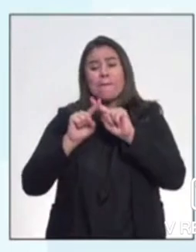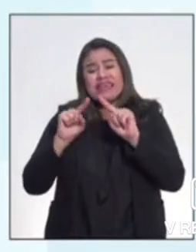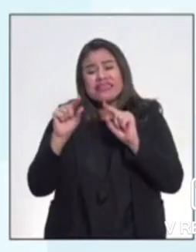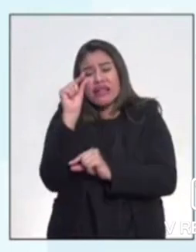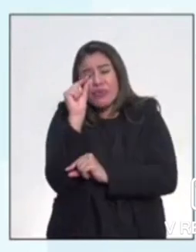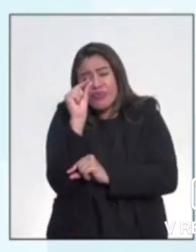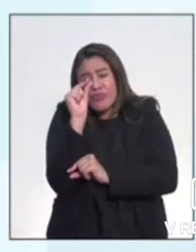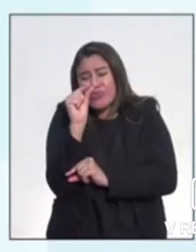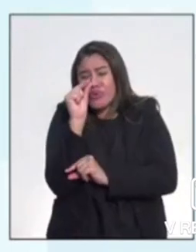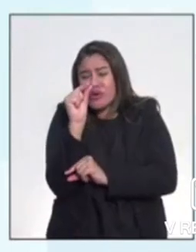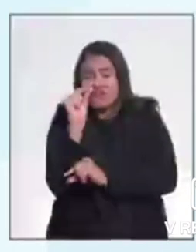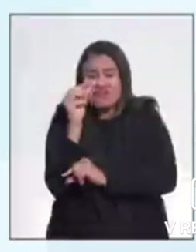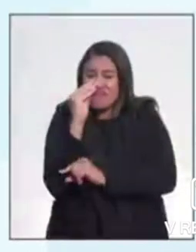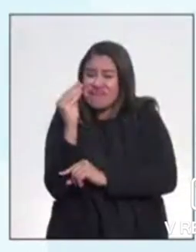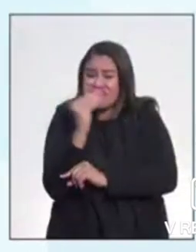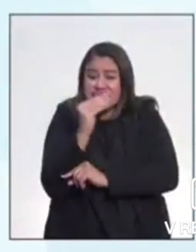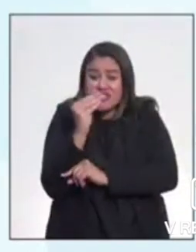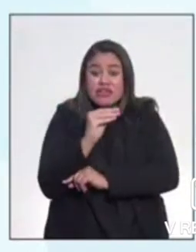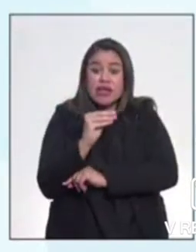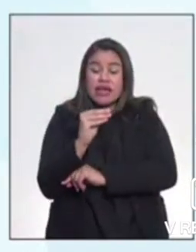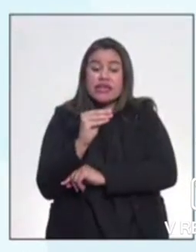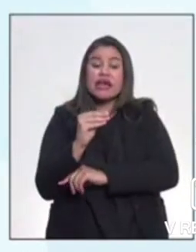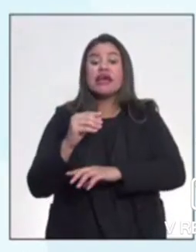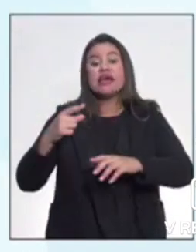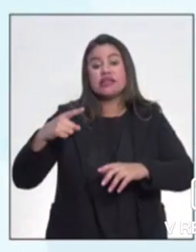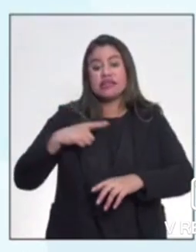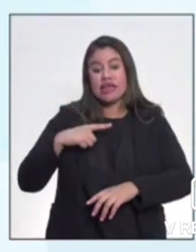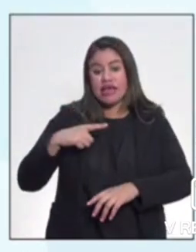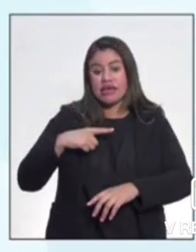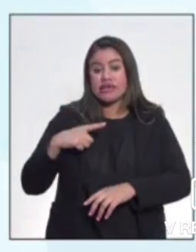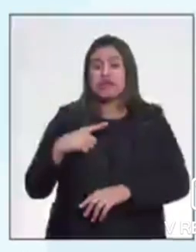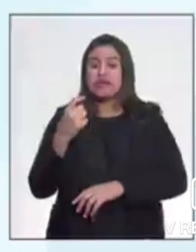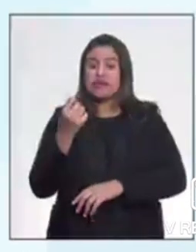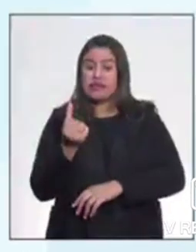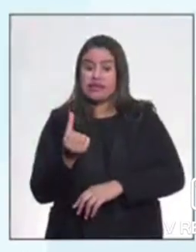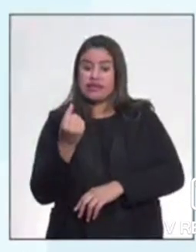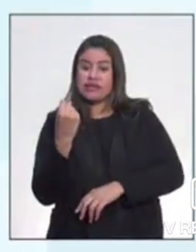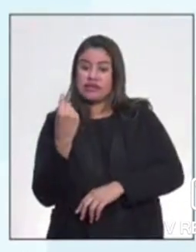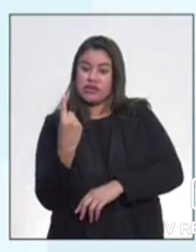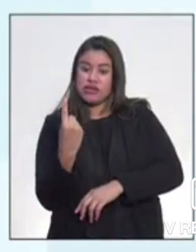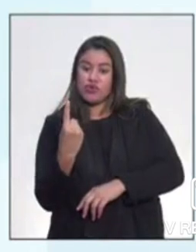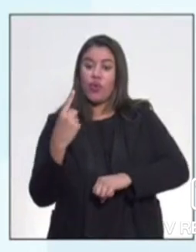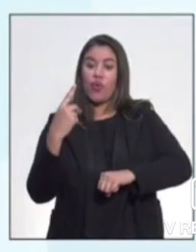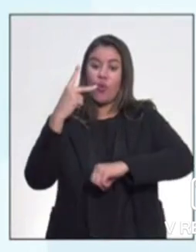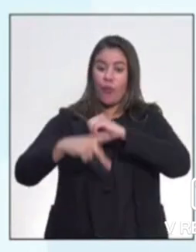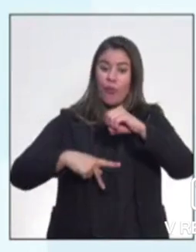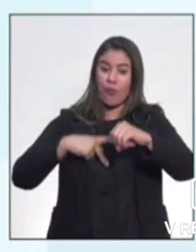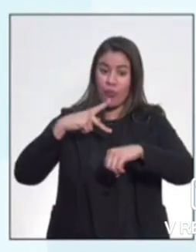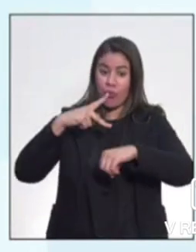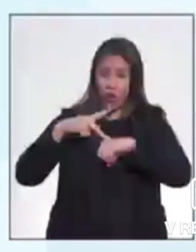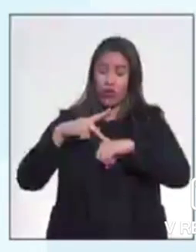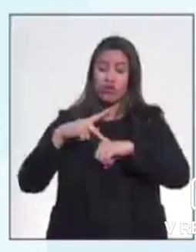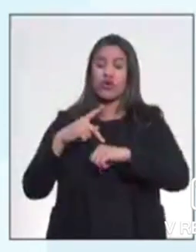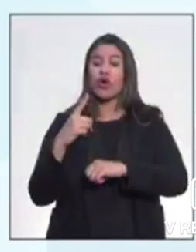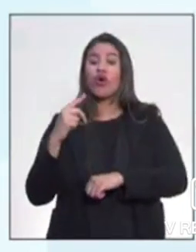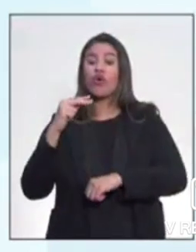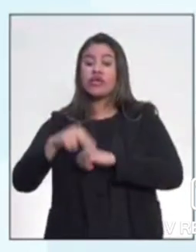61. Eu tenho a quantidade de nêutrons, que é 86. Quando eu somo os dois, eu vou